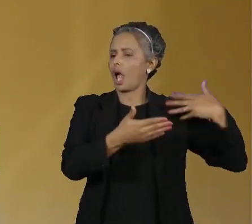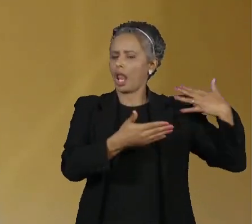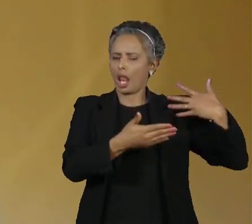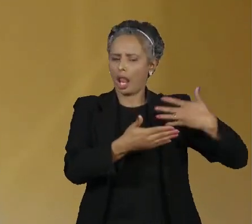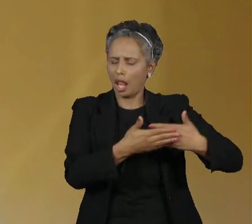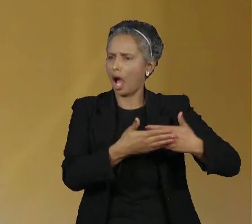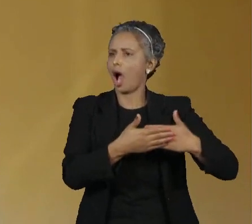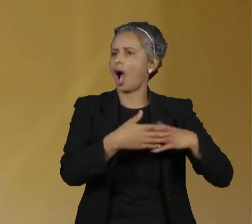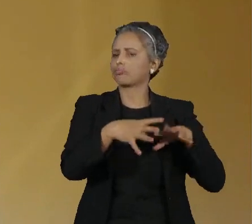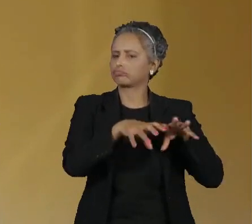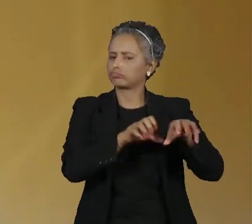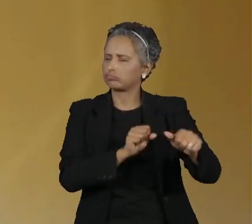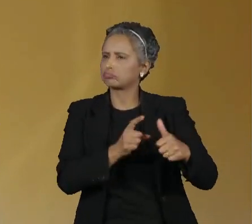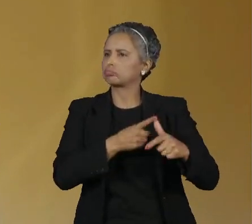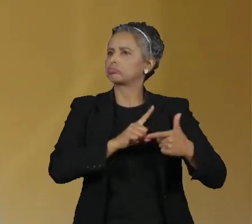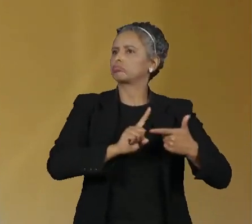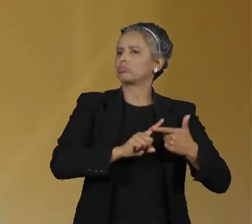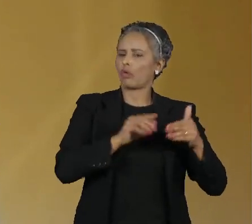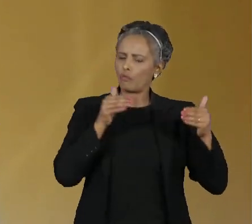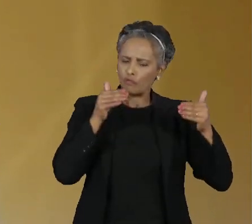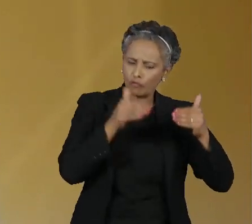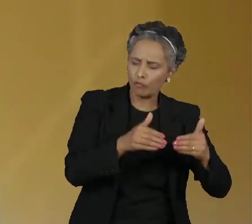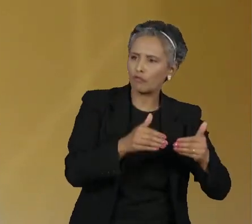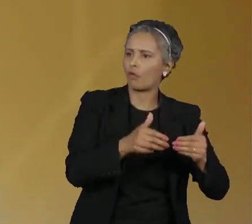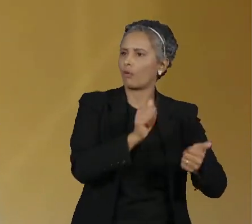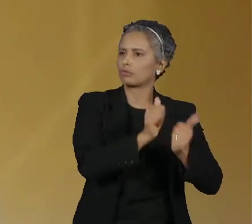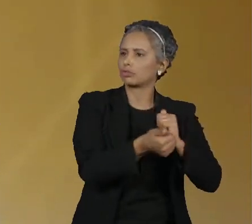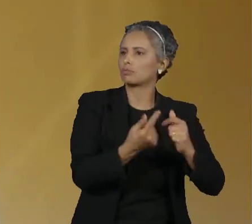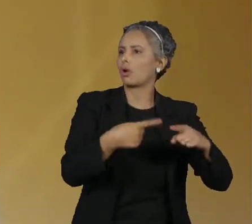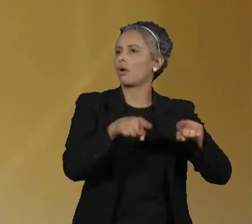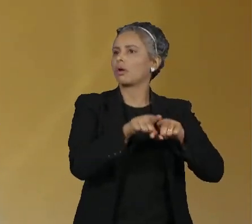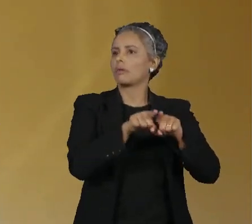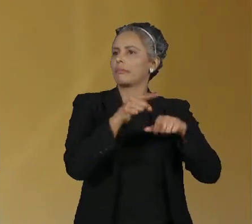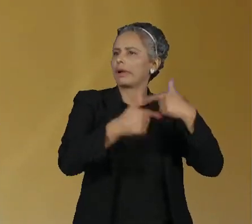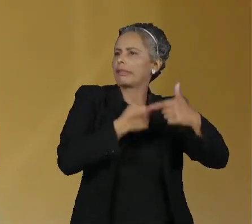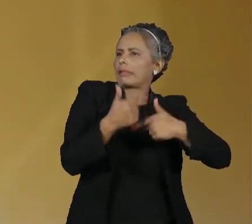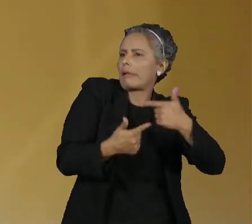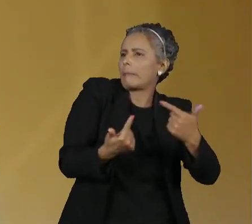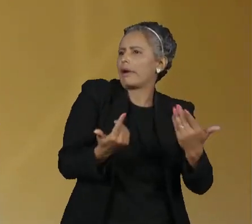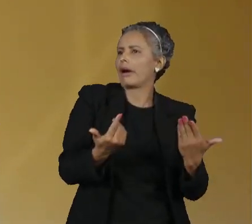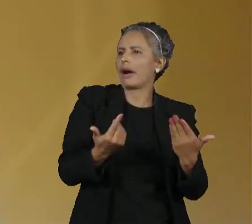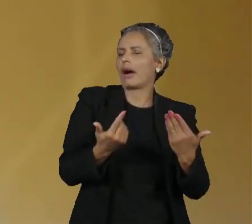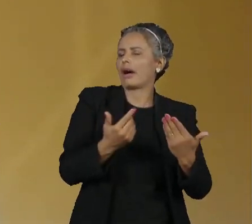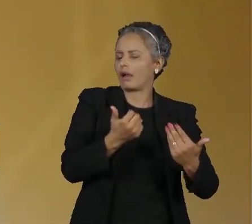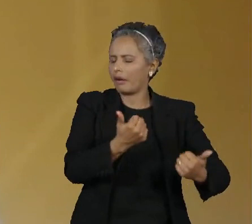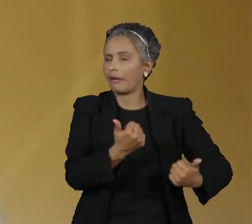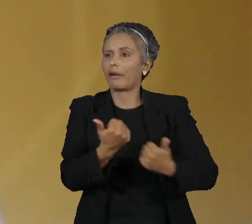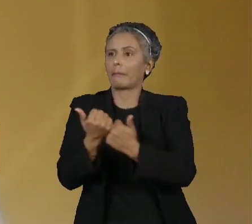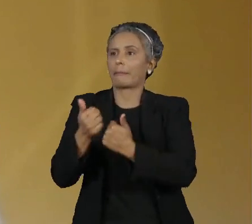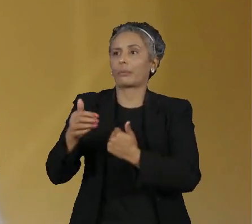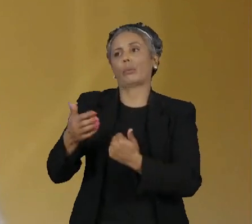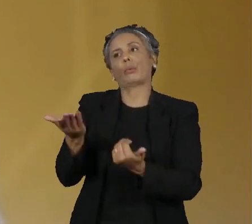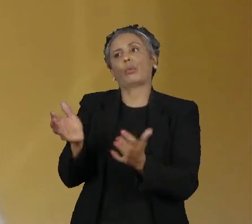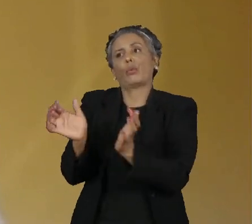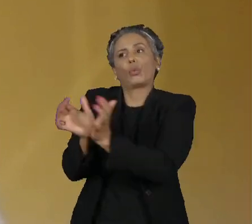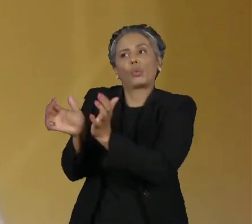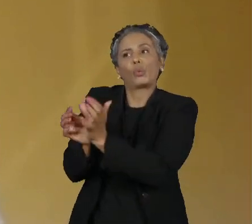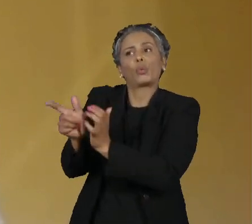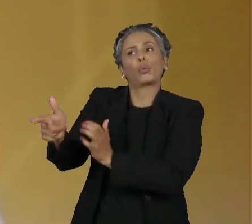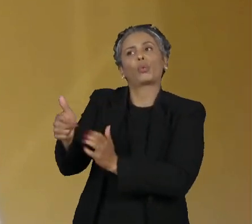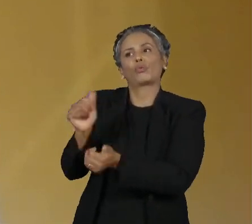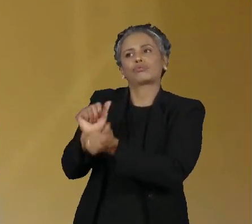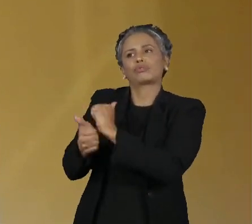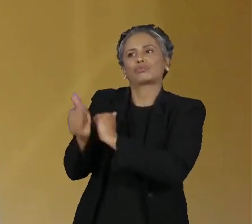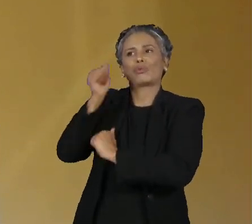estudaram, que são especialistas, que estão trabalhando exclusivamente com a modalidade. E eu acredito que também,